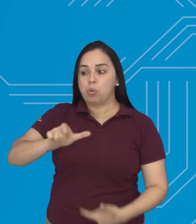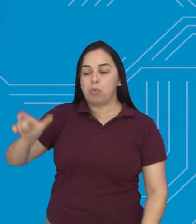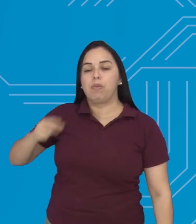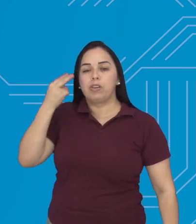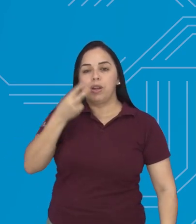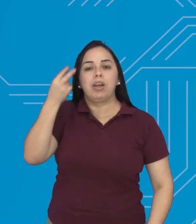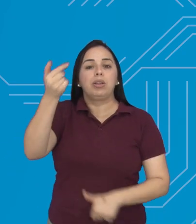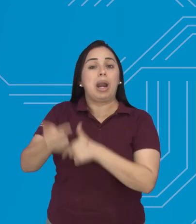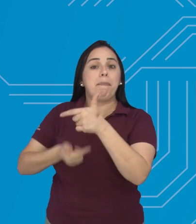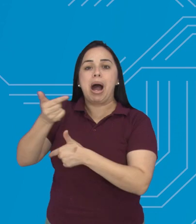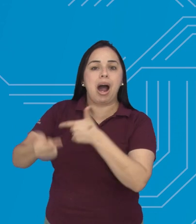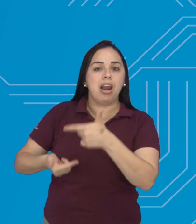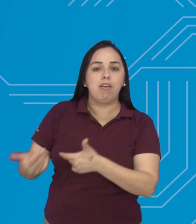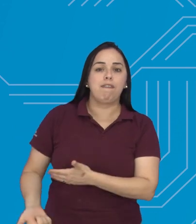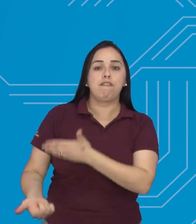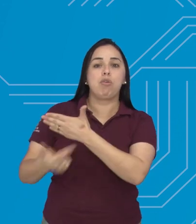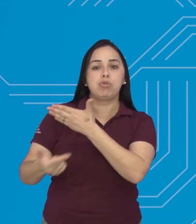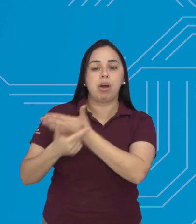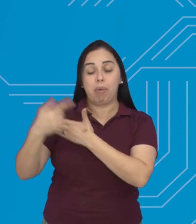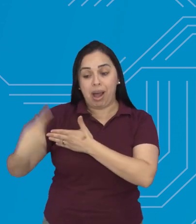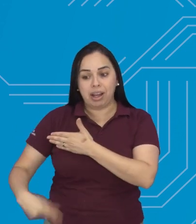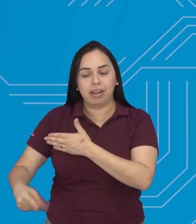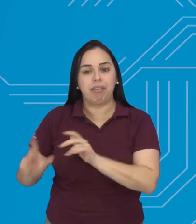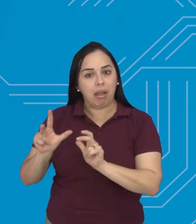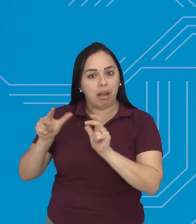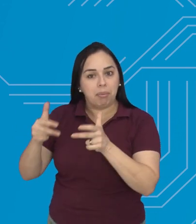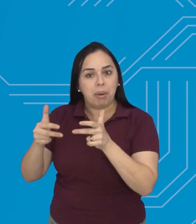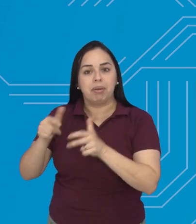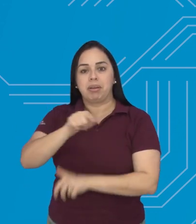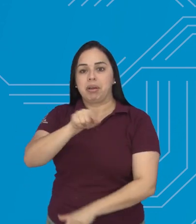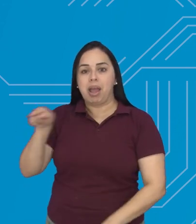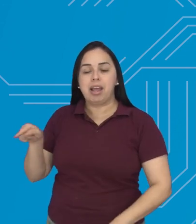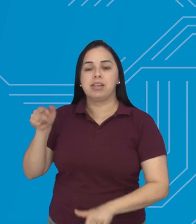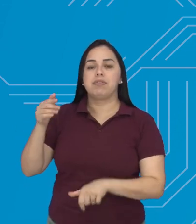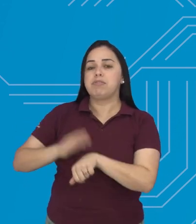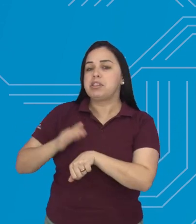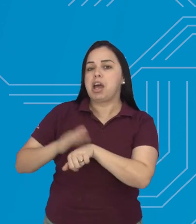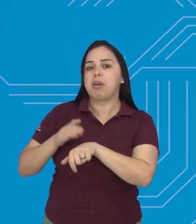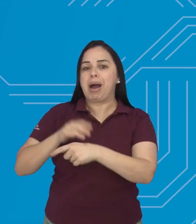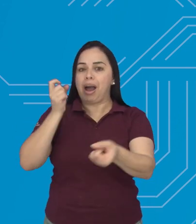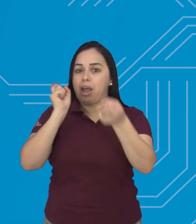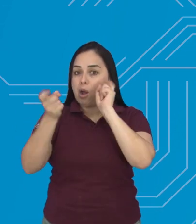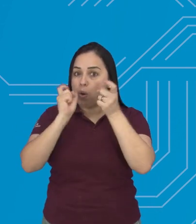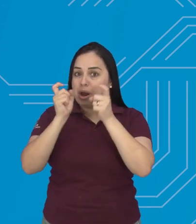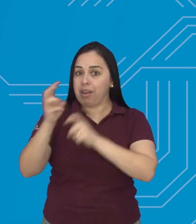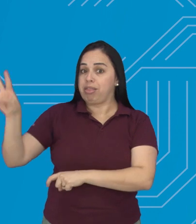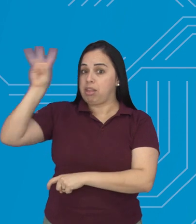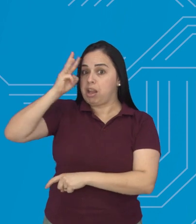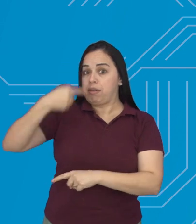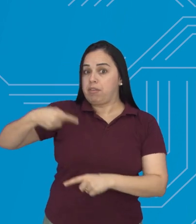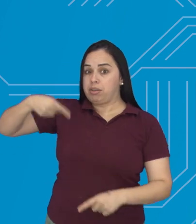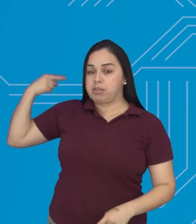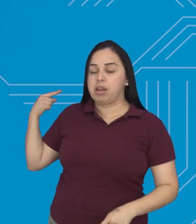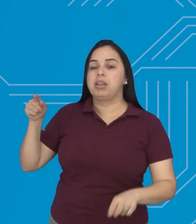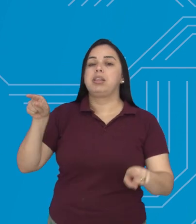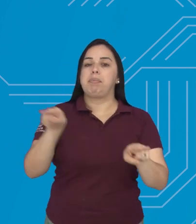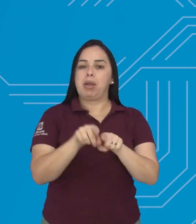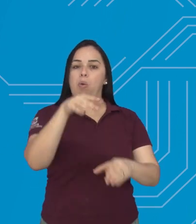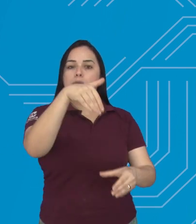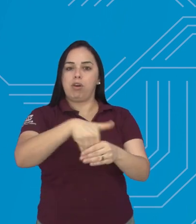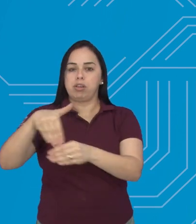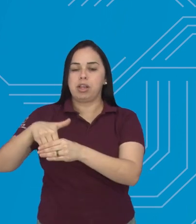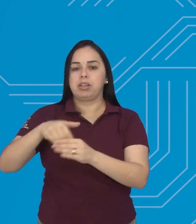A Câmara também tem cobrado medidas de prevenção. 2024 começou com alta nos casos de dengue. Só